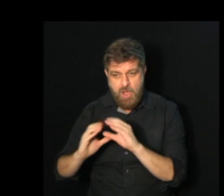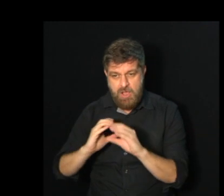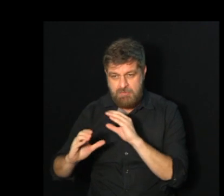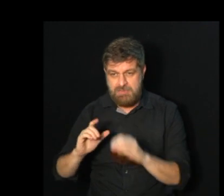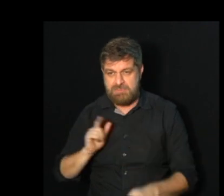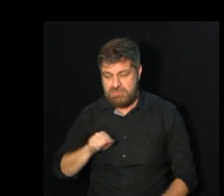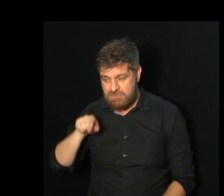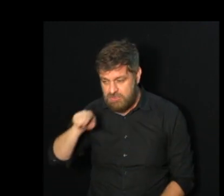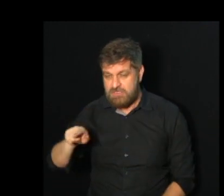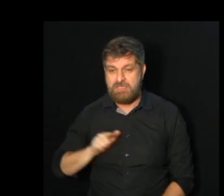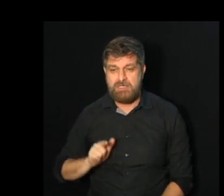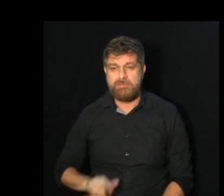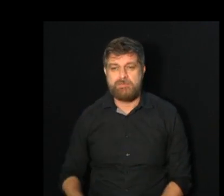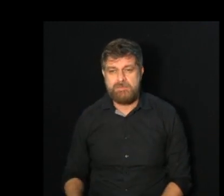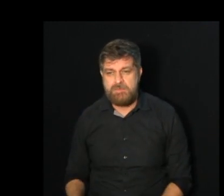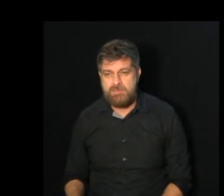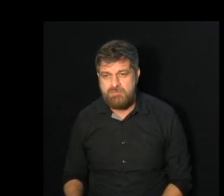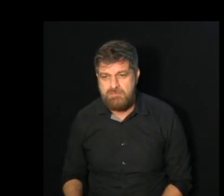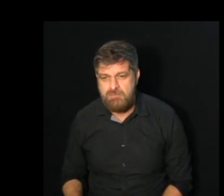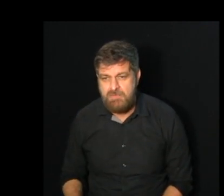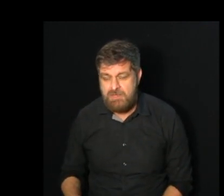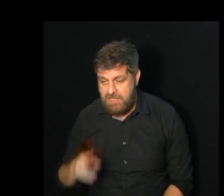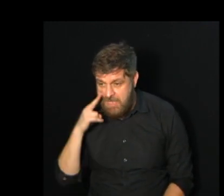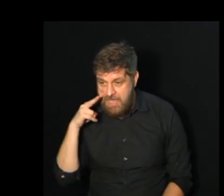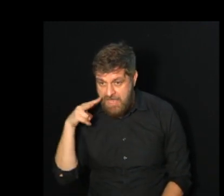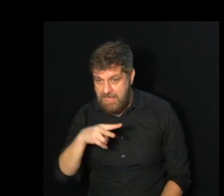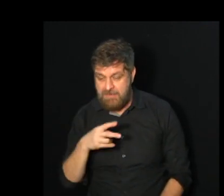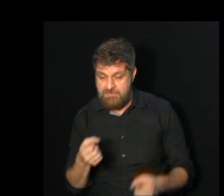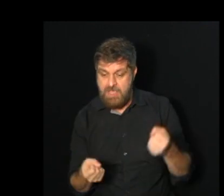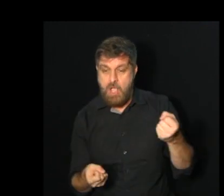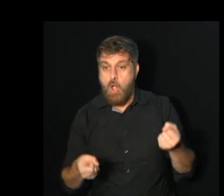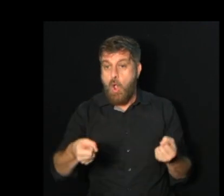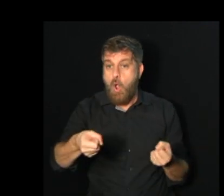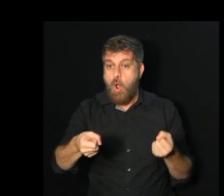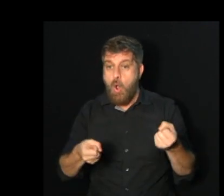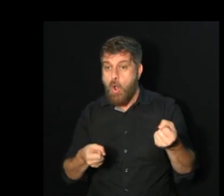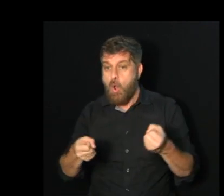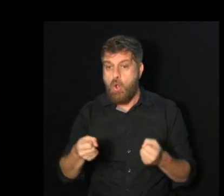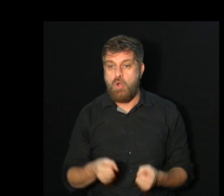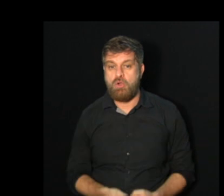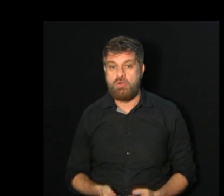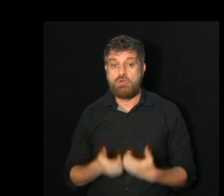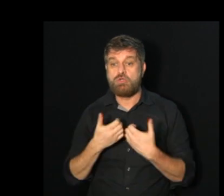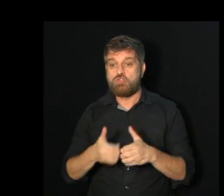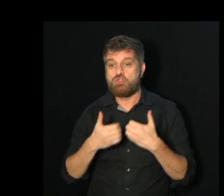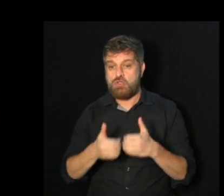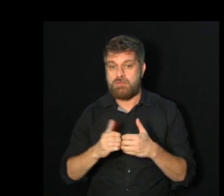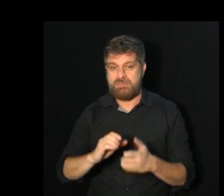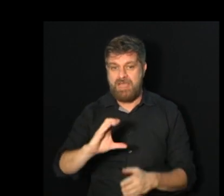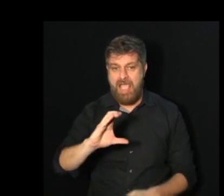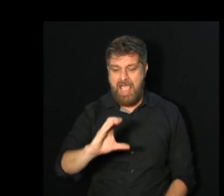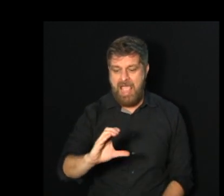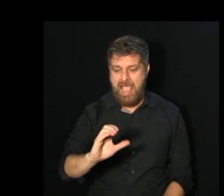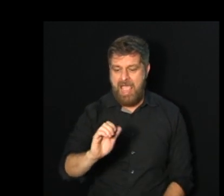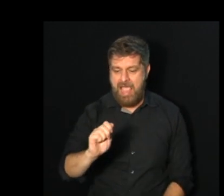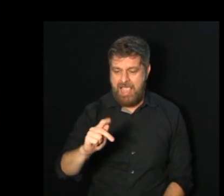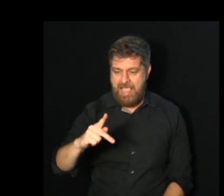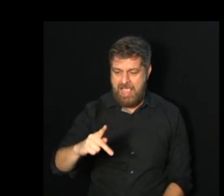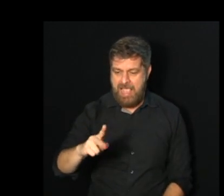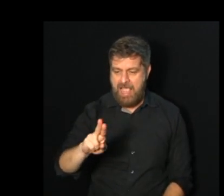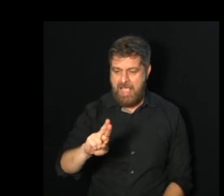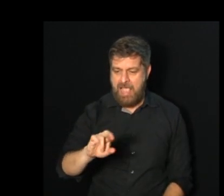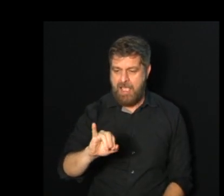na recepção, que é permitido, ouvia os ônibus da Caprioli, e nunca ninguém soube que que ele ouvia o ônibus, né? Um cara muito